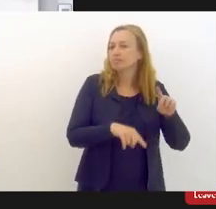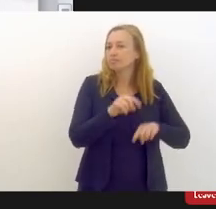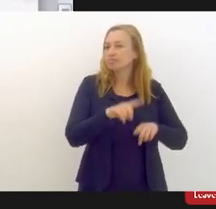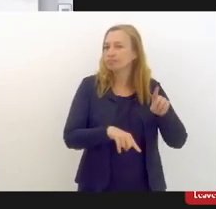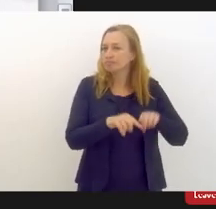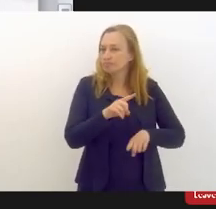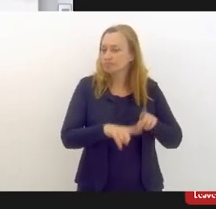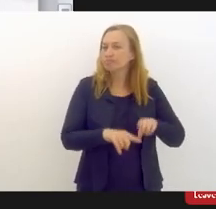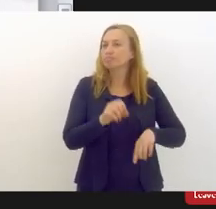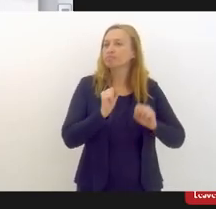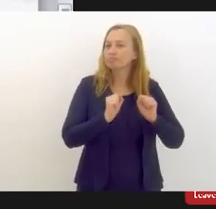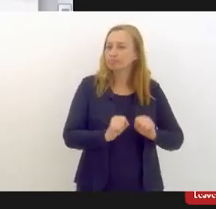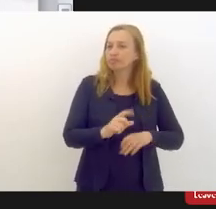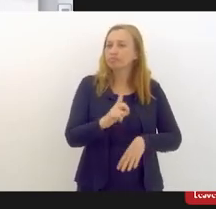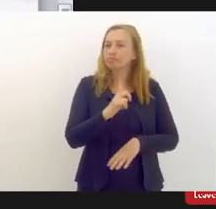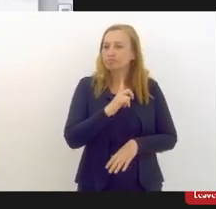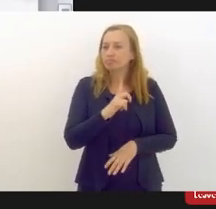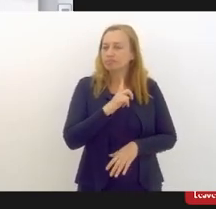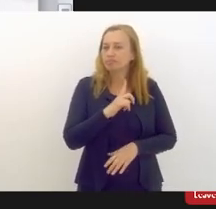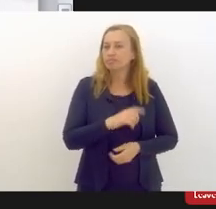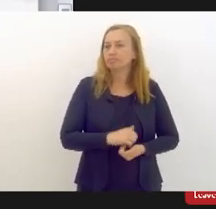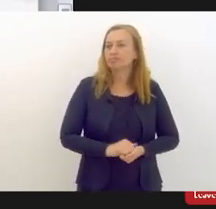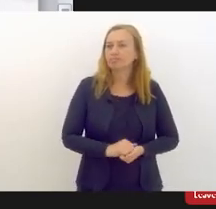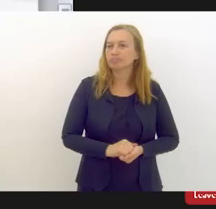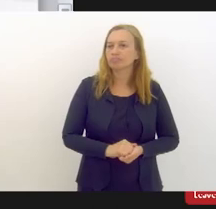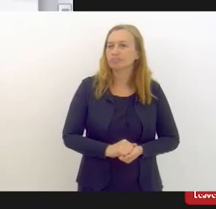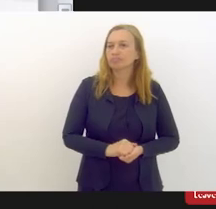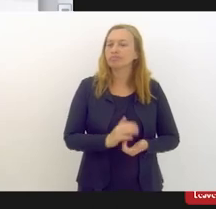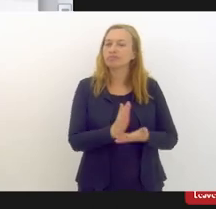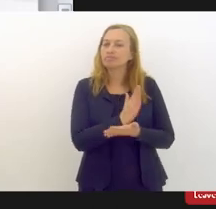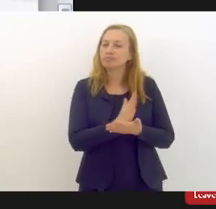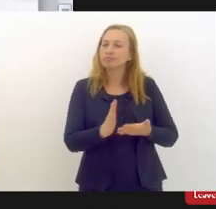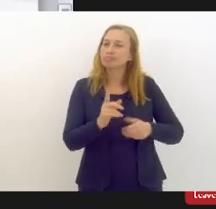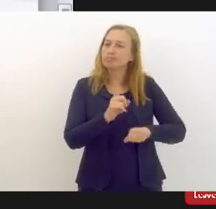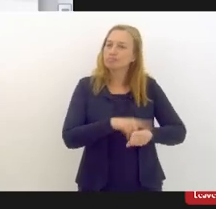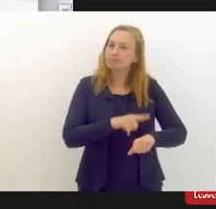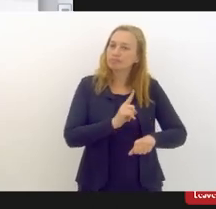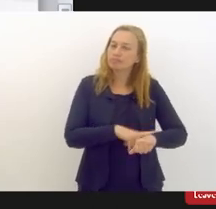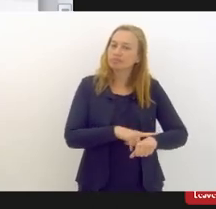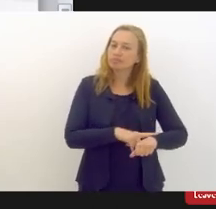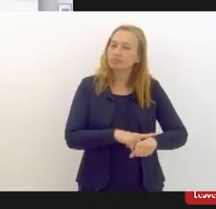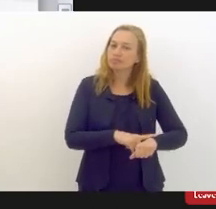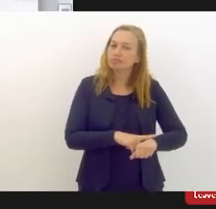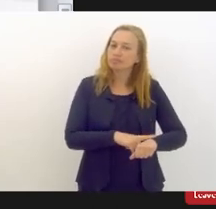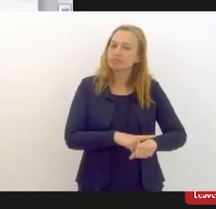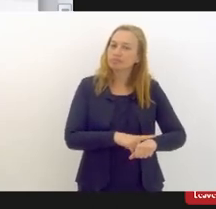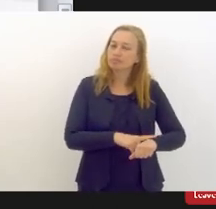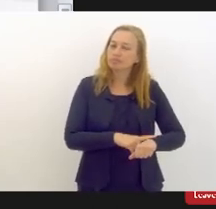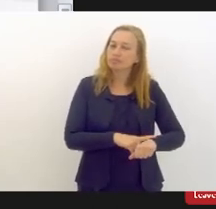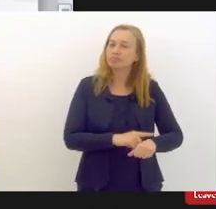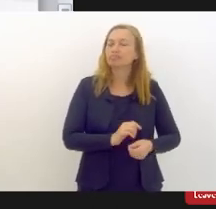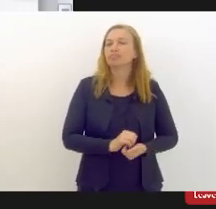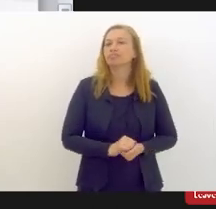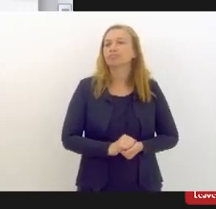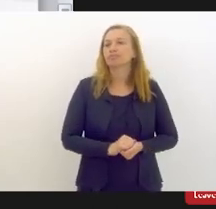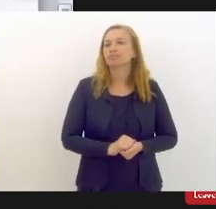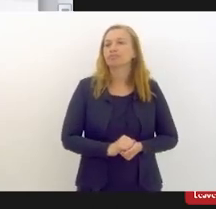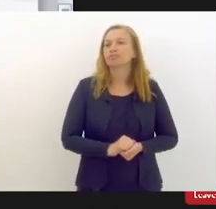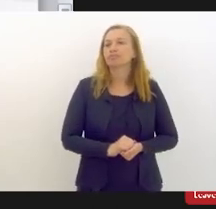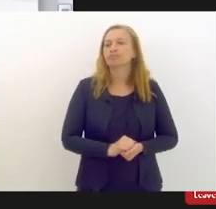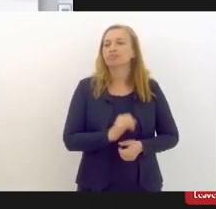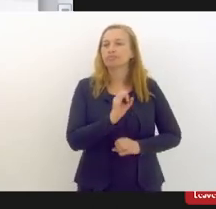insumos que pudessem garantir, de algum modo, a inserção na